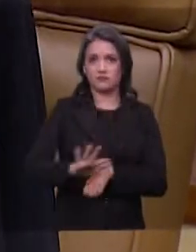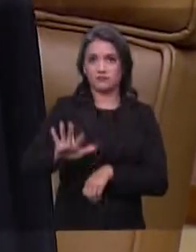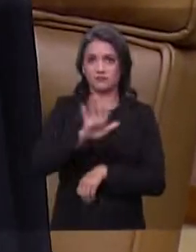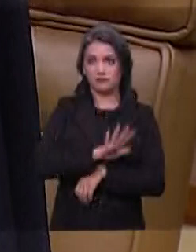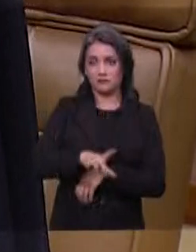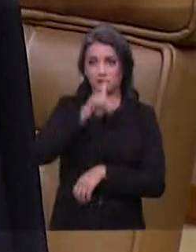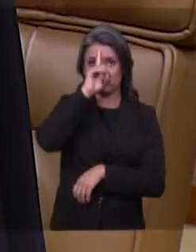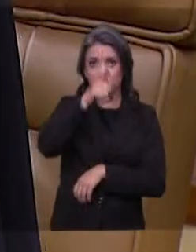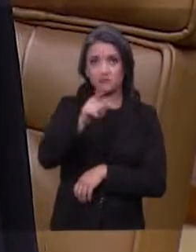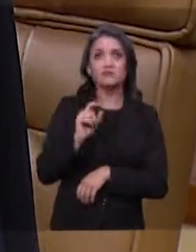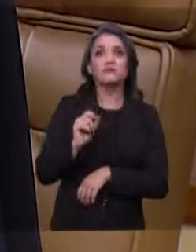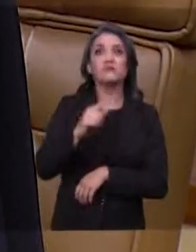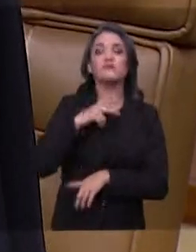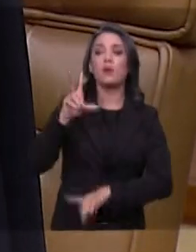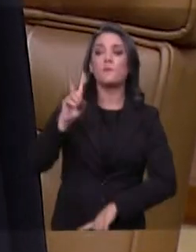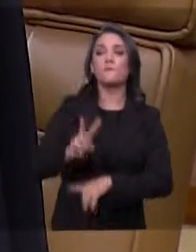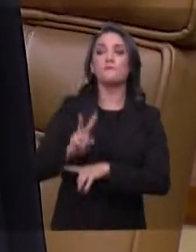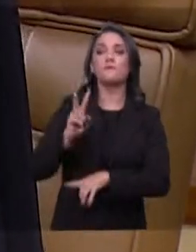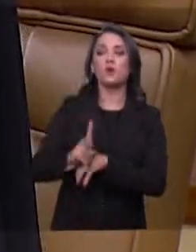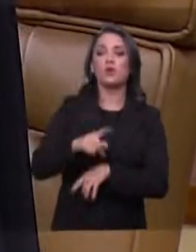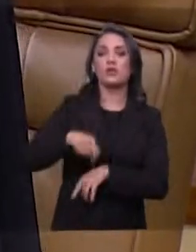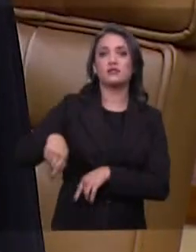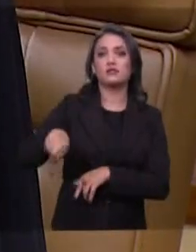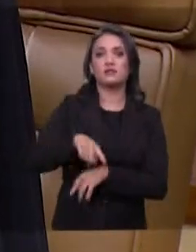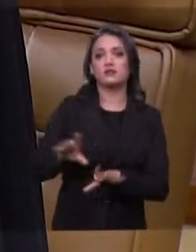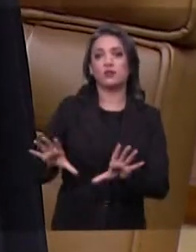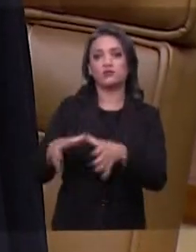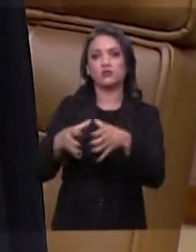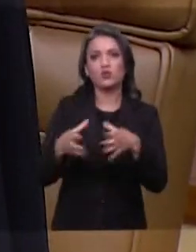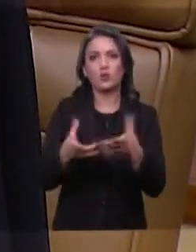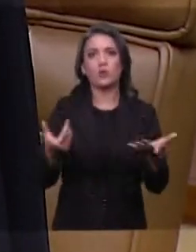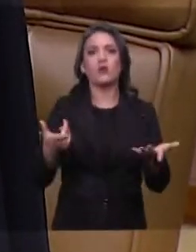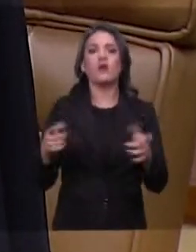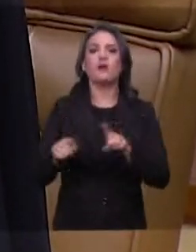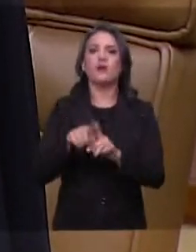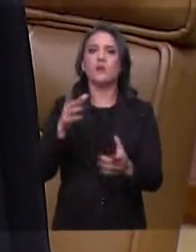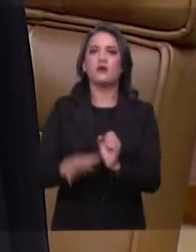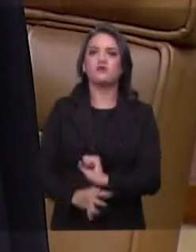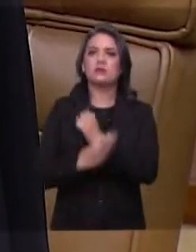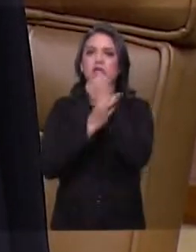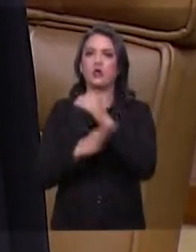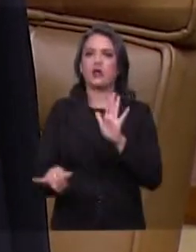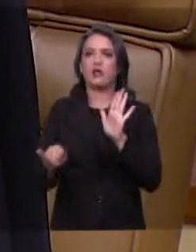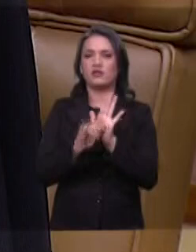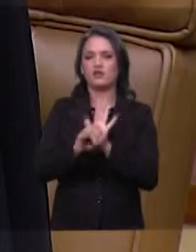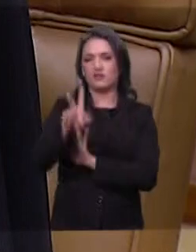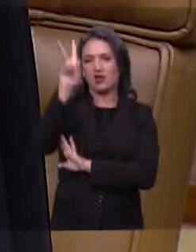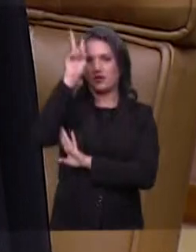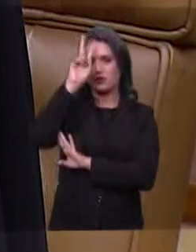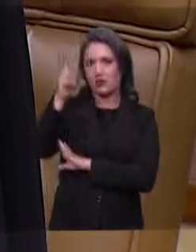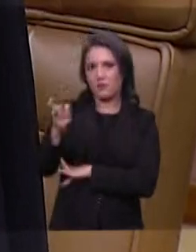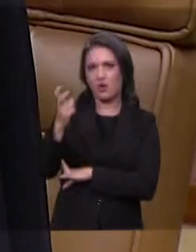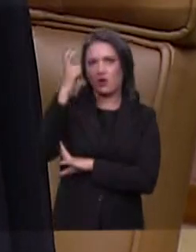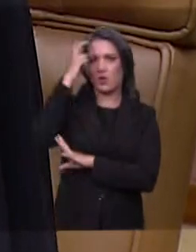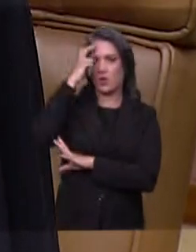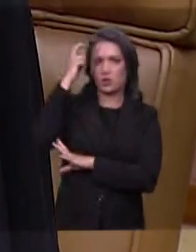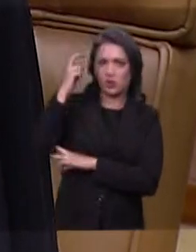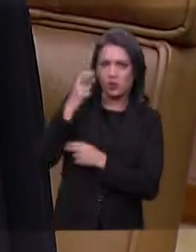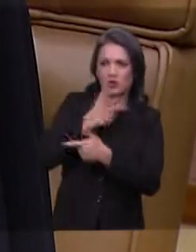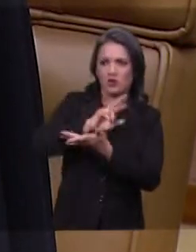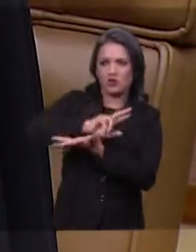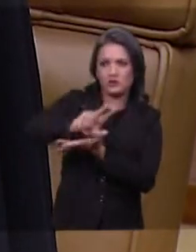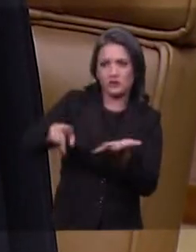a proteção e a promoção da identidade, da ação, da memória, do patrimônio e da diversidade das manifestações